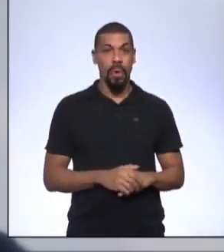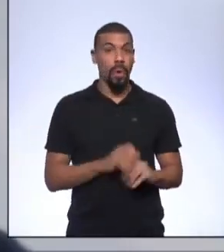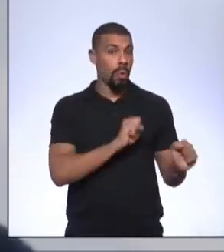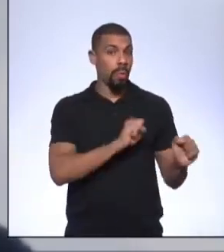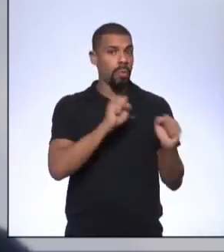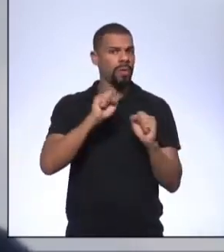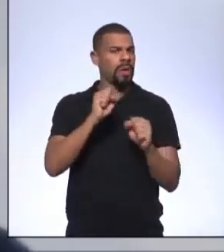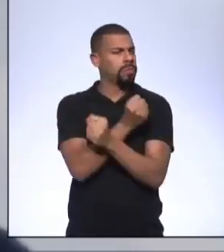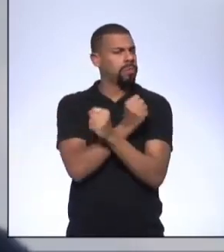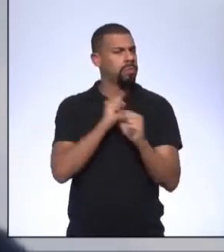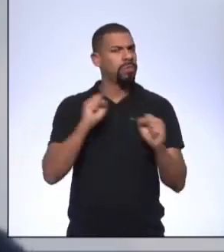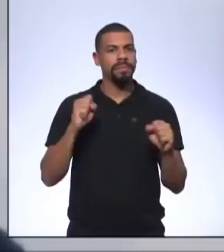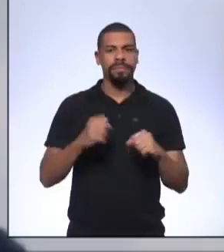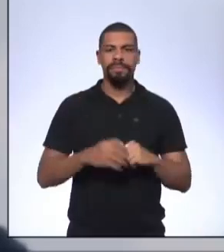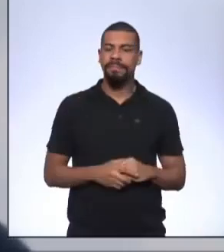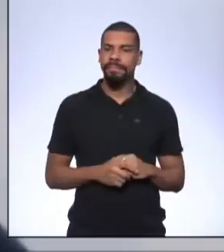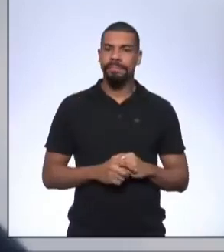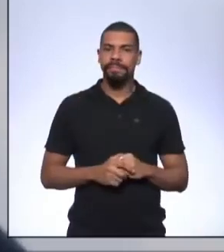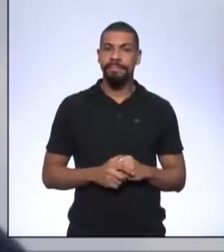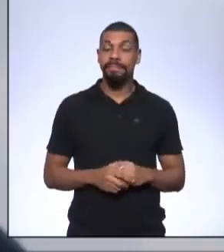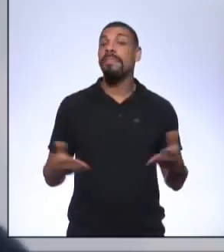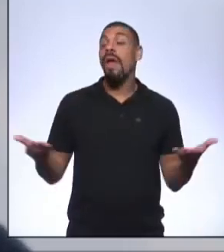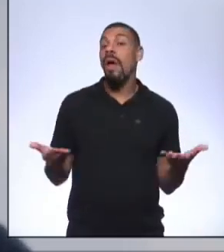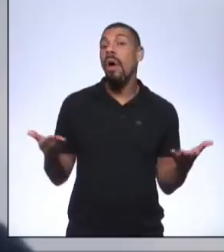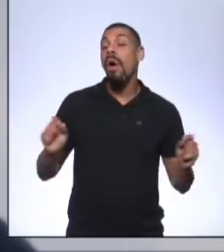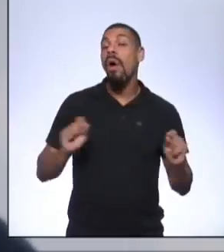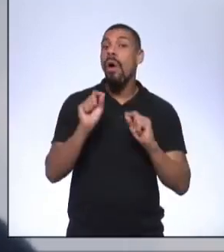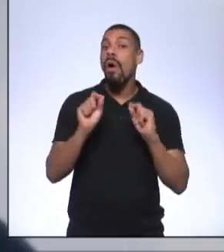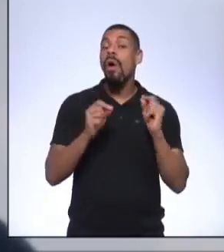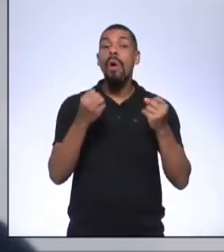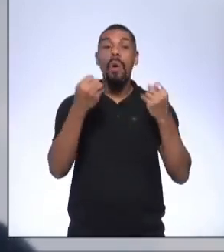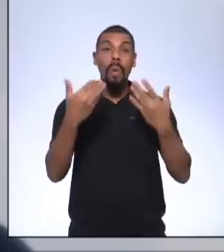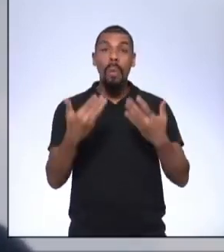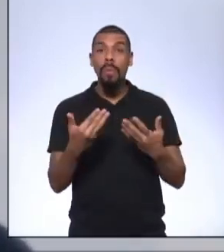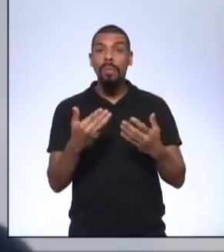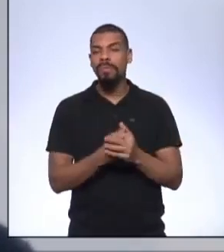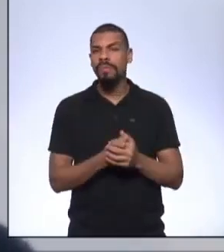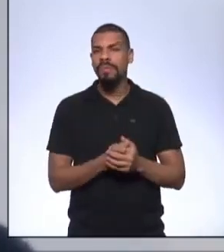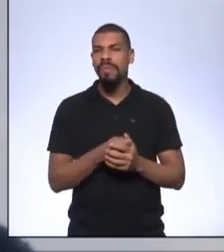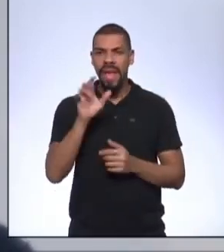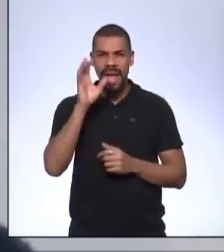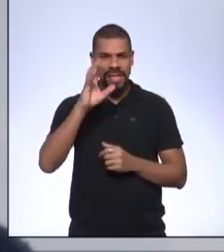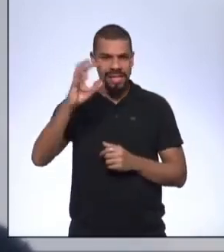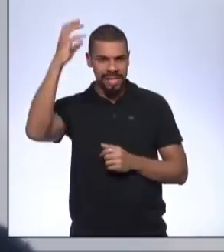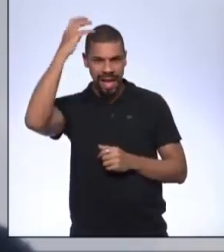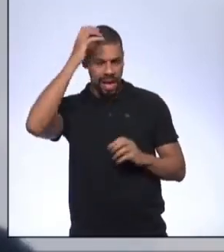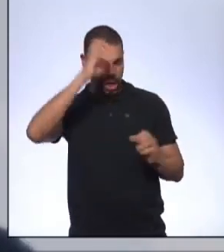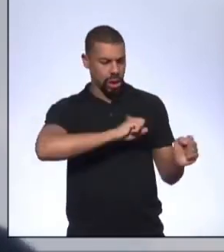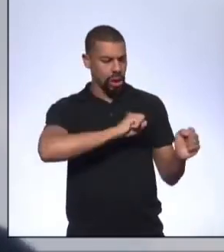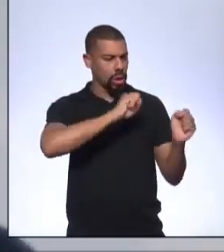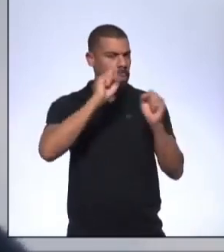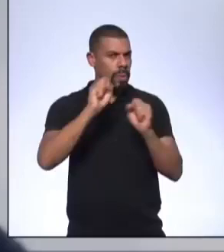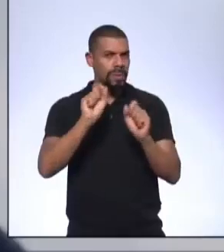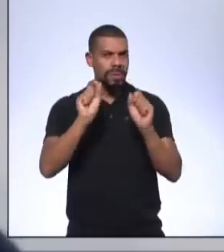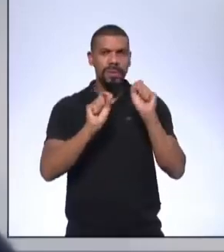inquestionável. Beleza, gente? Então, agora a gente vai ver como que esses reis exerciam esse poder no